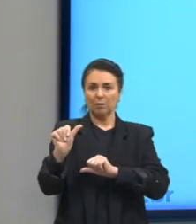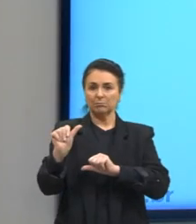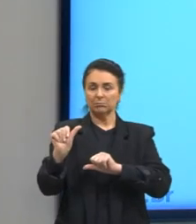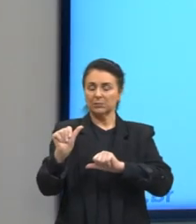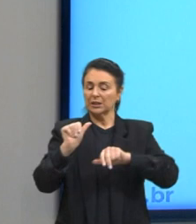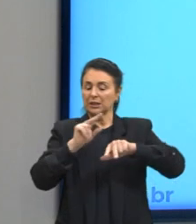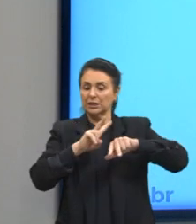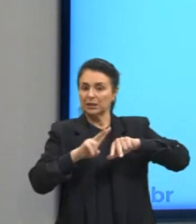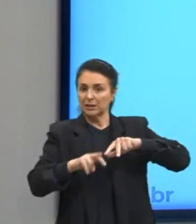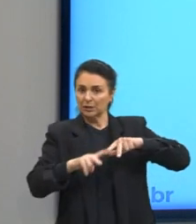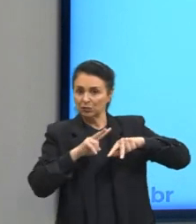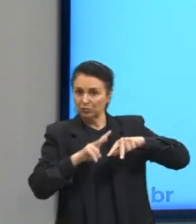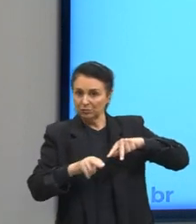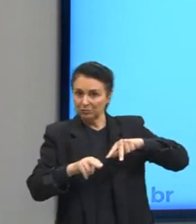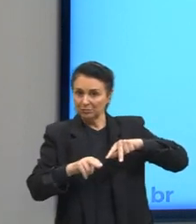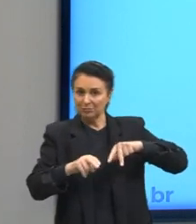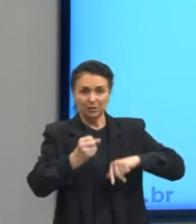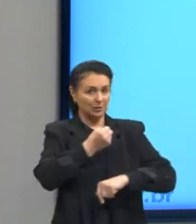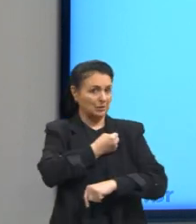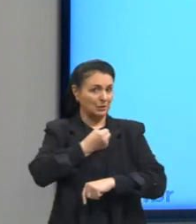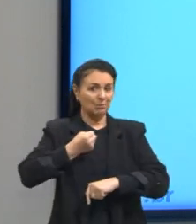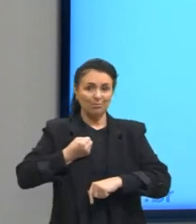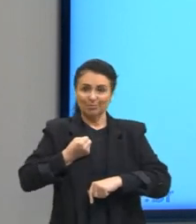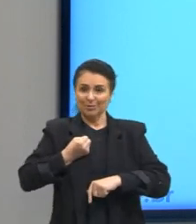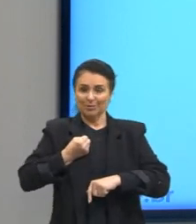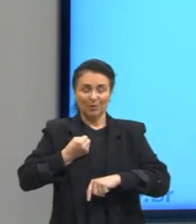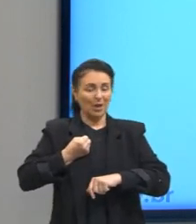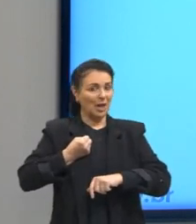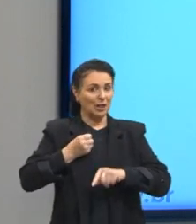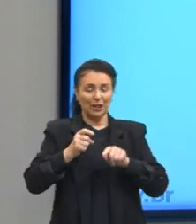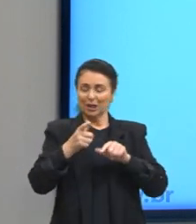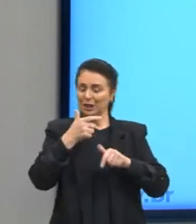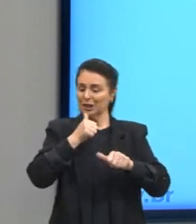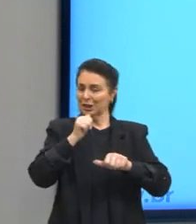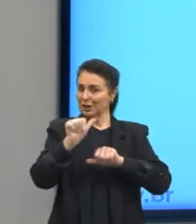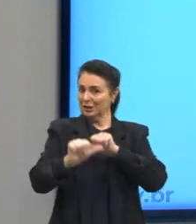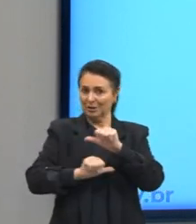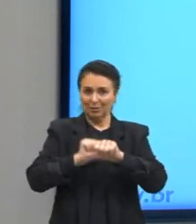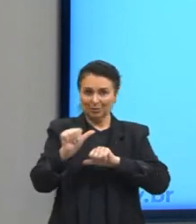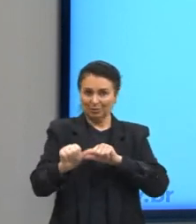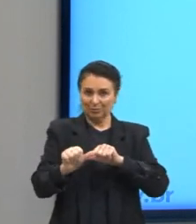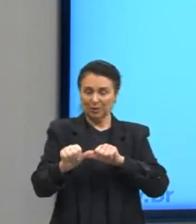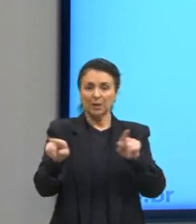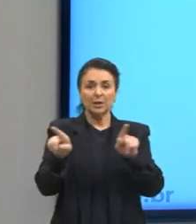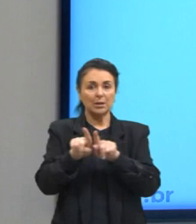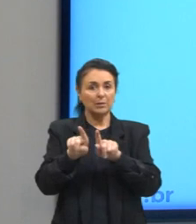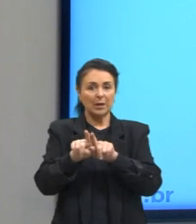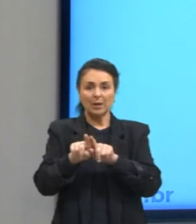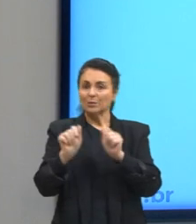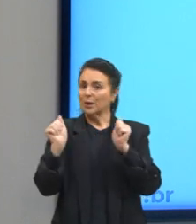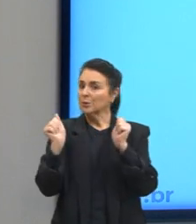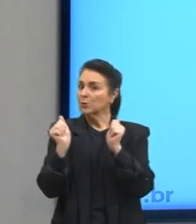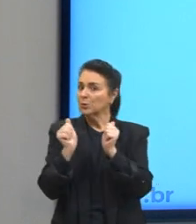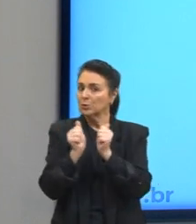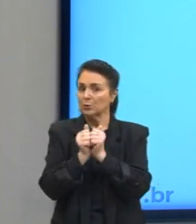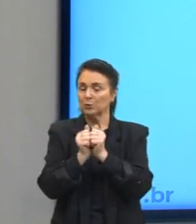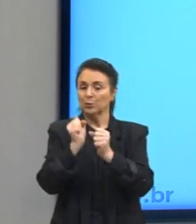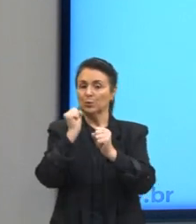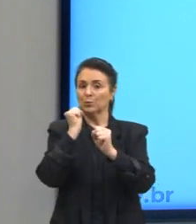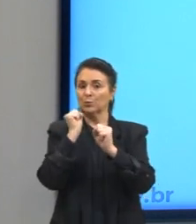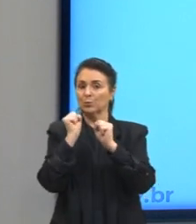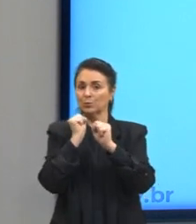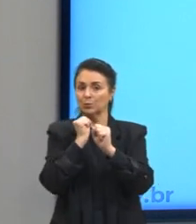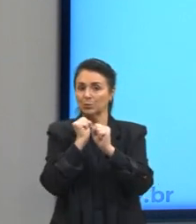e ele jamais vai acompanhar um substantivo Prof Então qual é a função